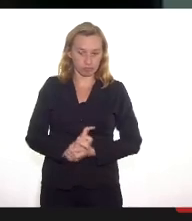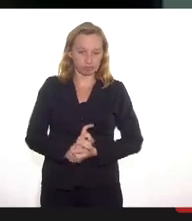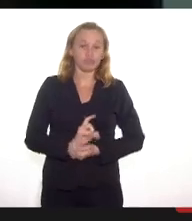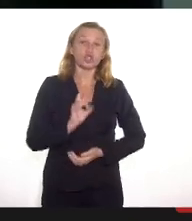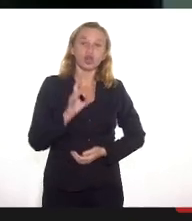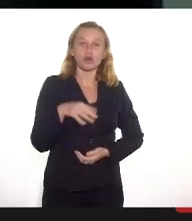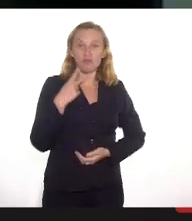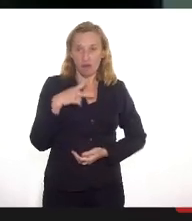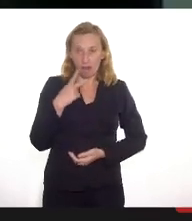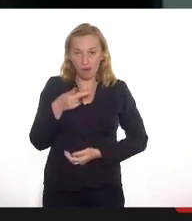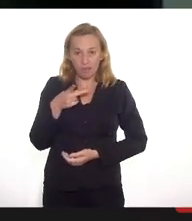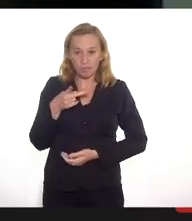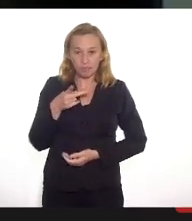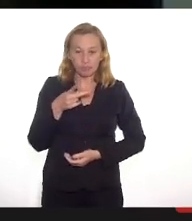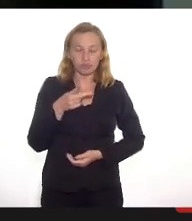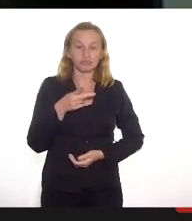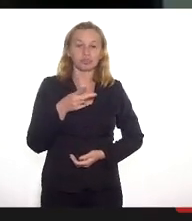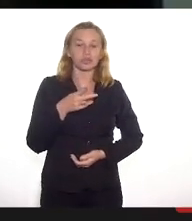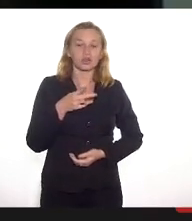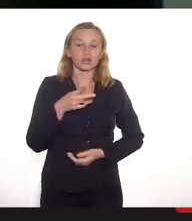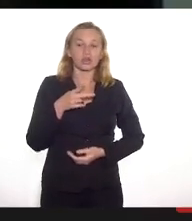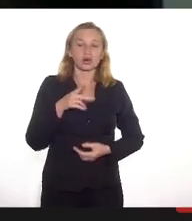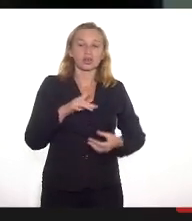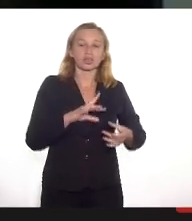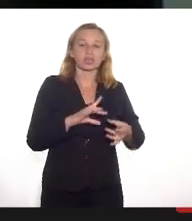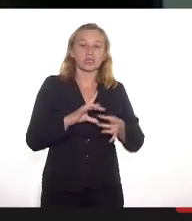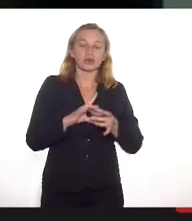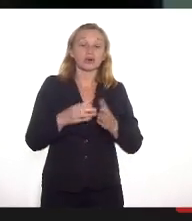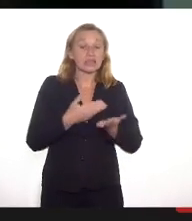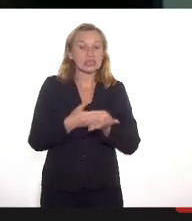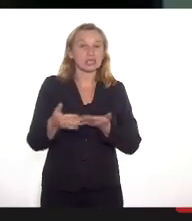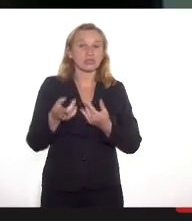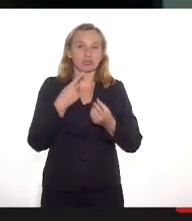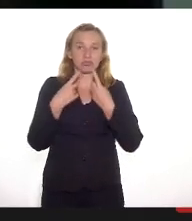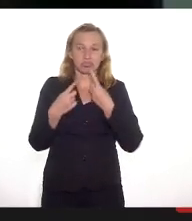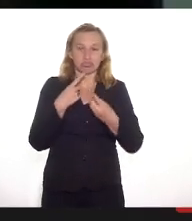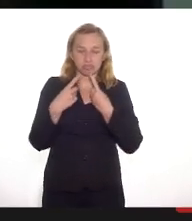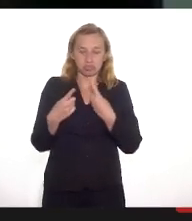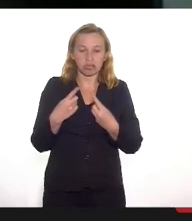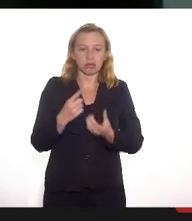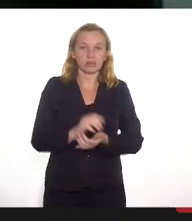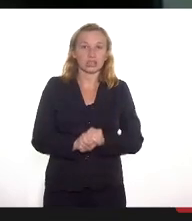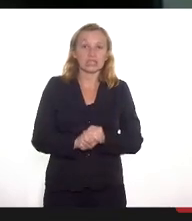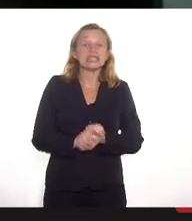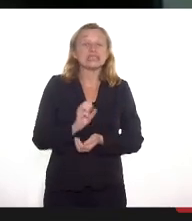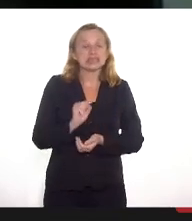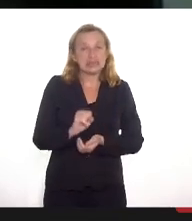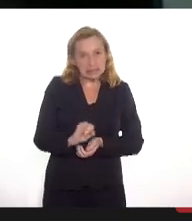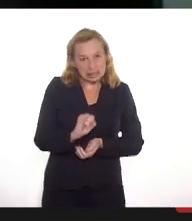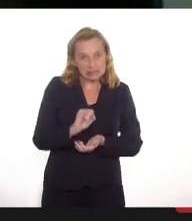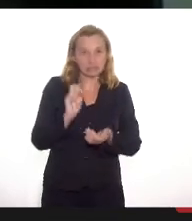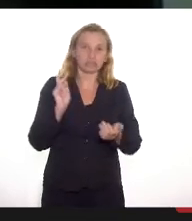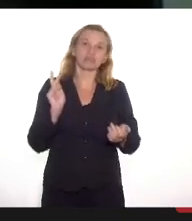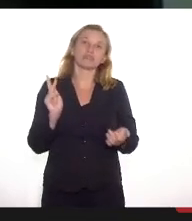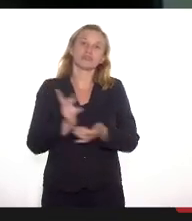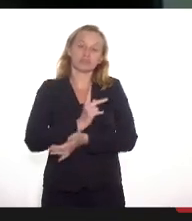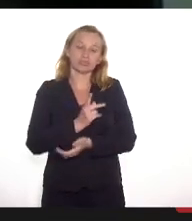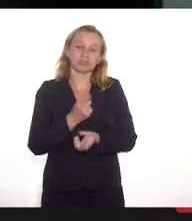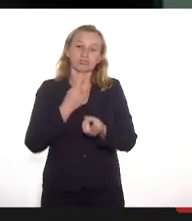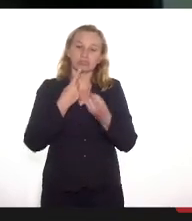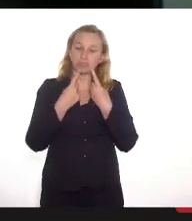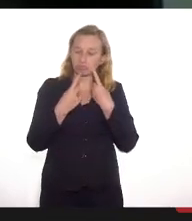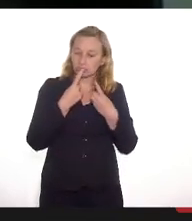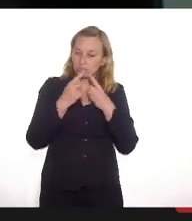estabelecer o que seja assim o fio condutor desse debate é que o acontecendo o